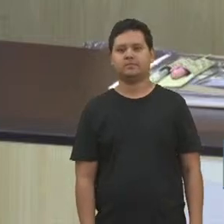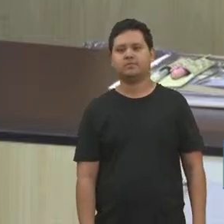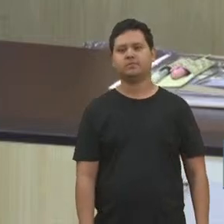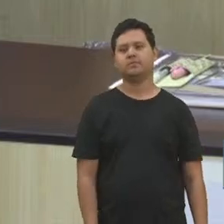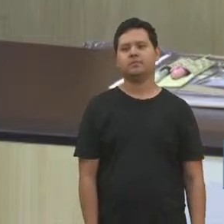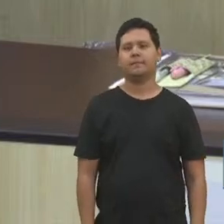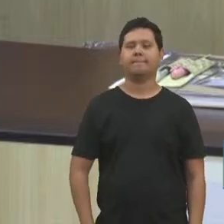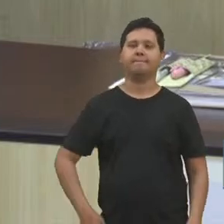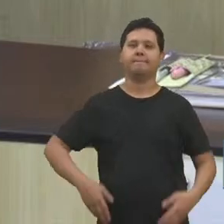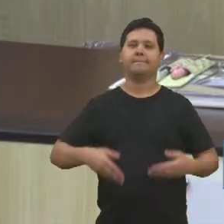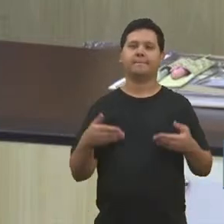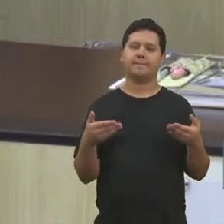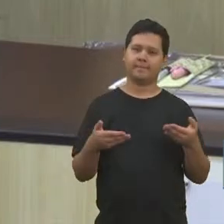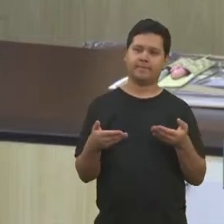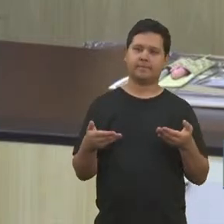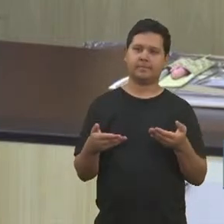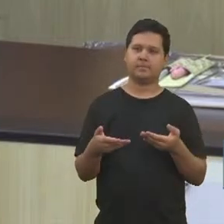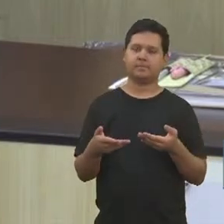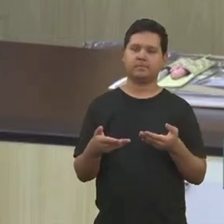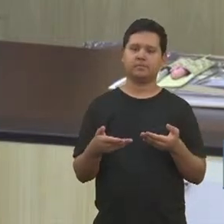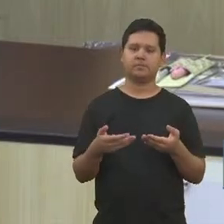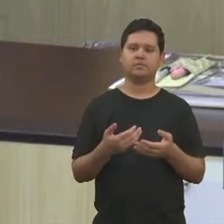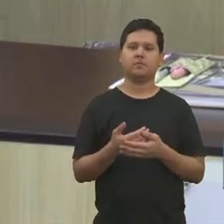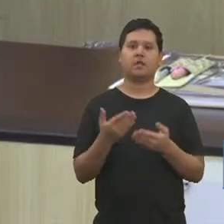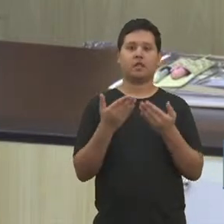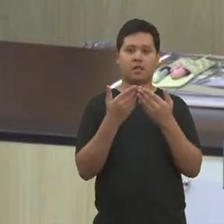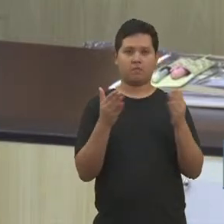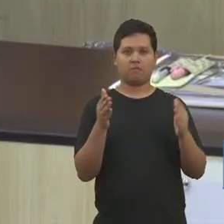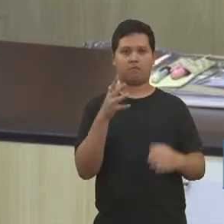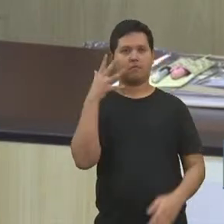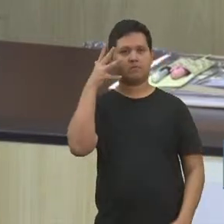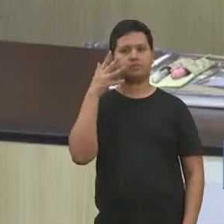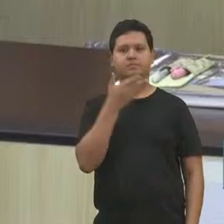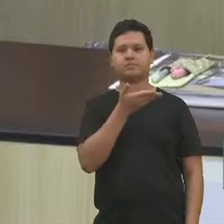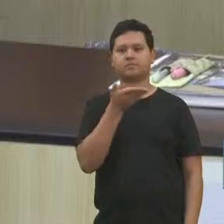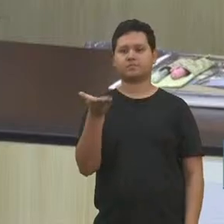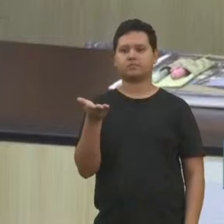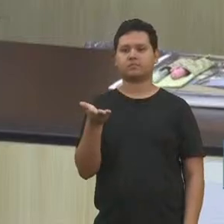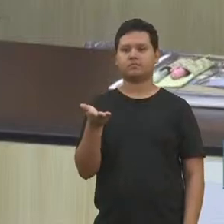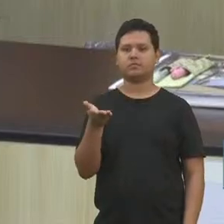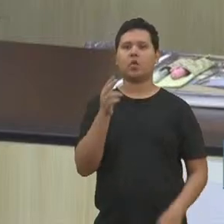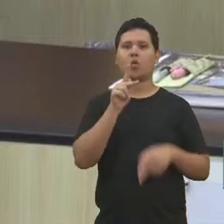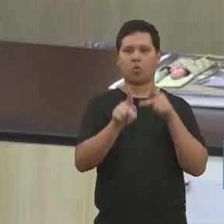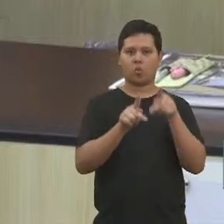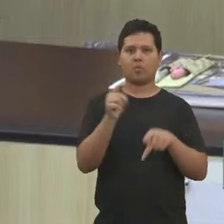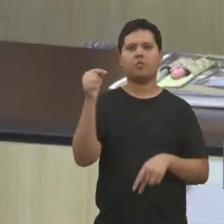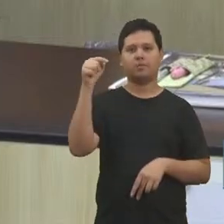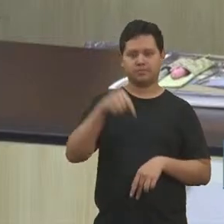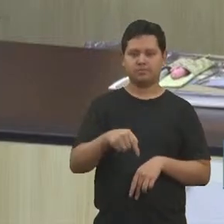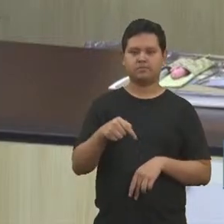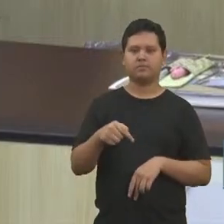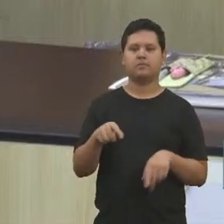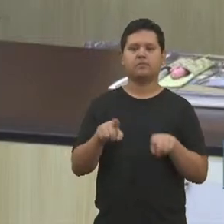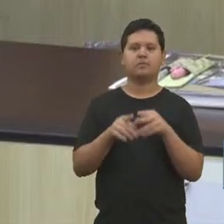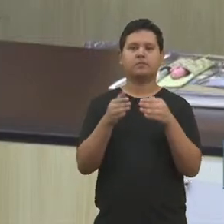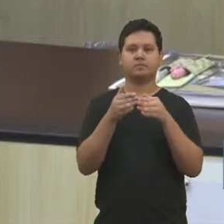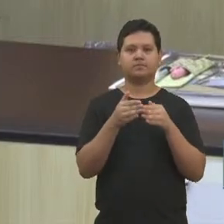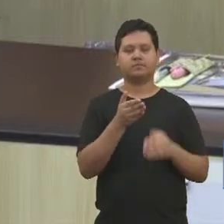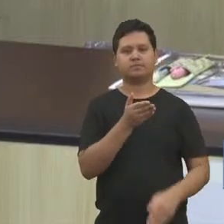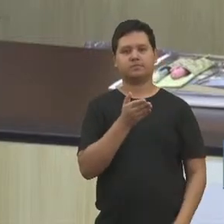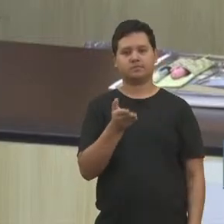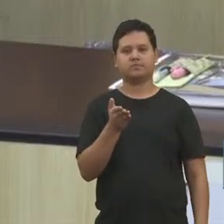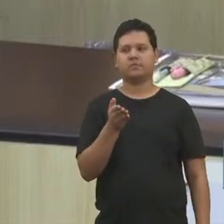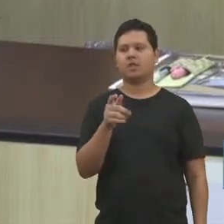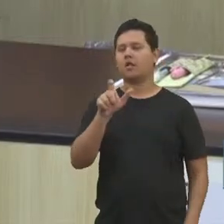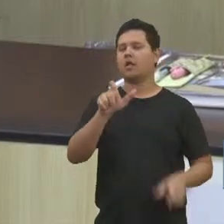Passarei neste momento, então, abrir a palavra para o público presente e peço a